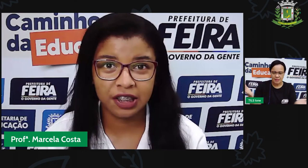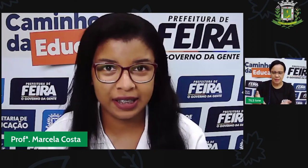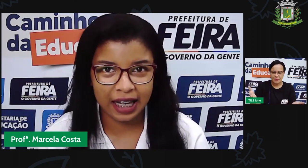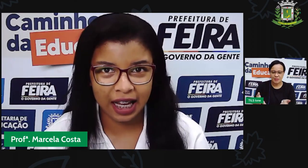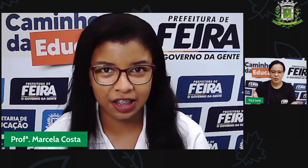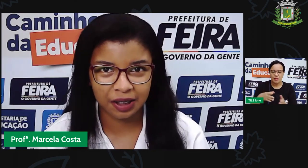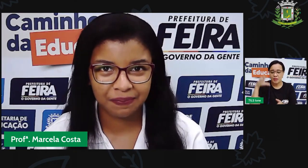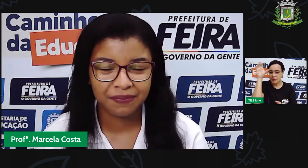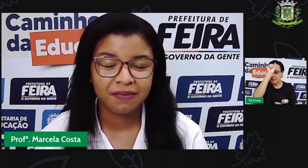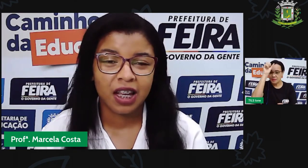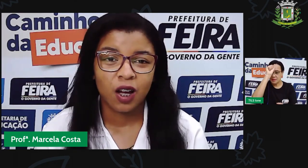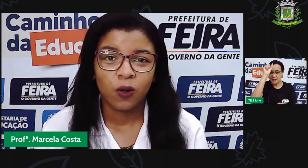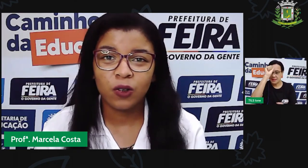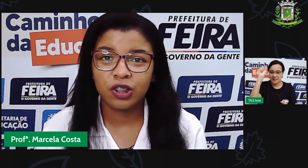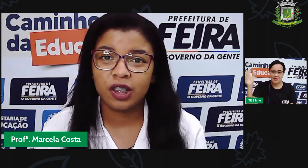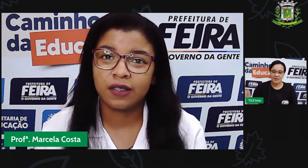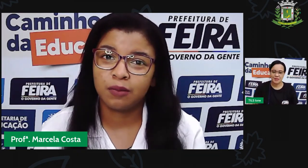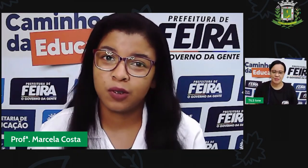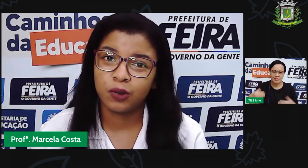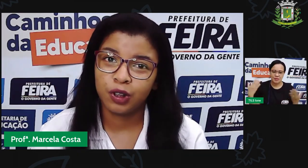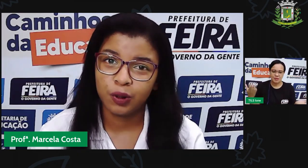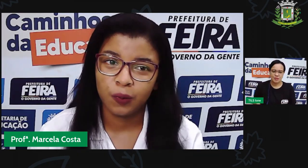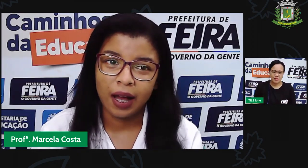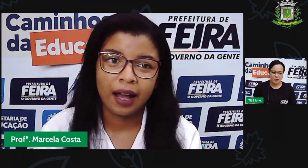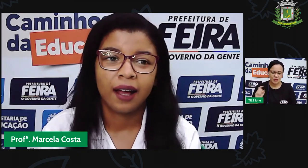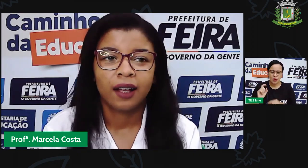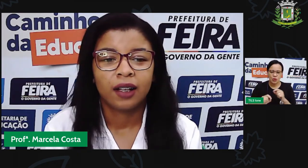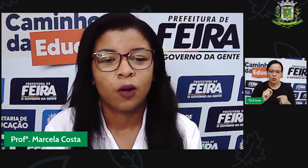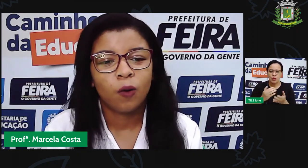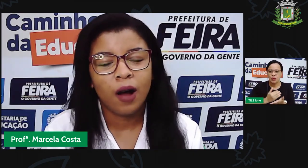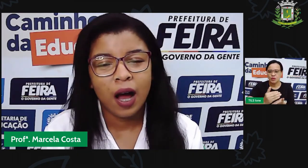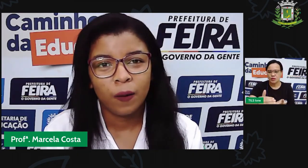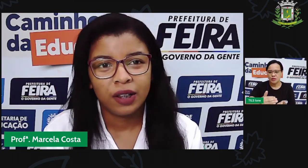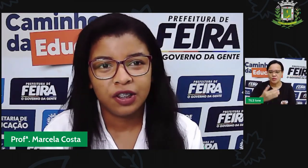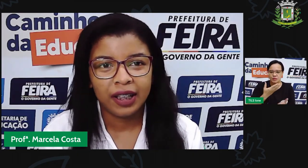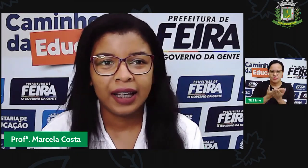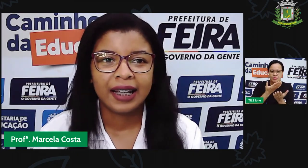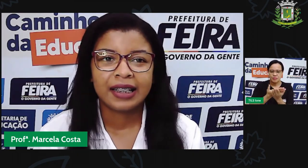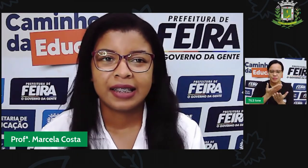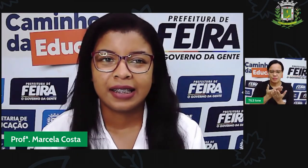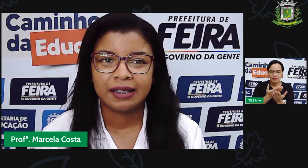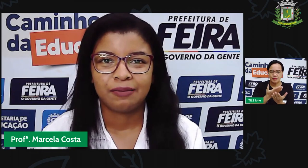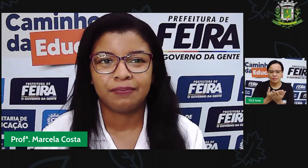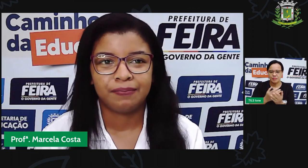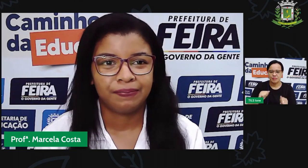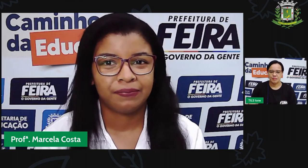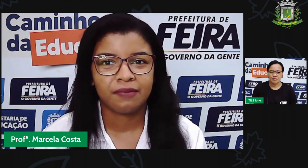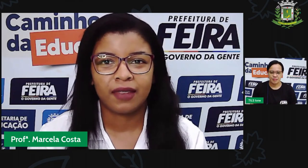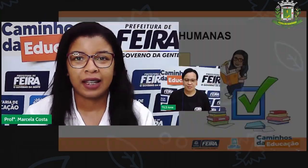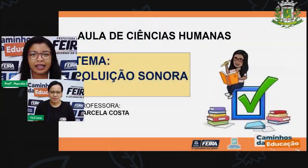de aprendizagem. Hoje nós vamos continuar com a aula de